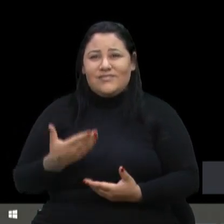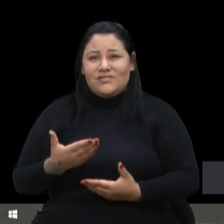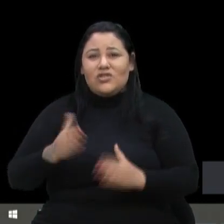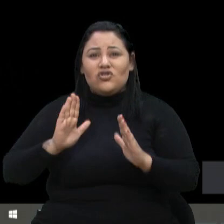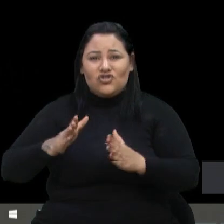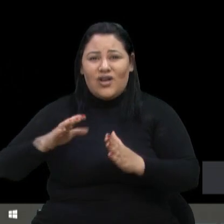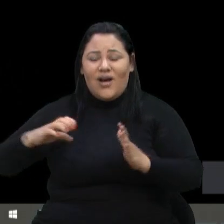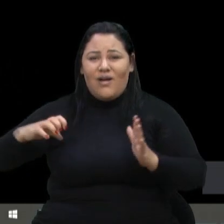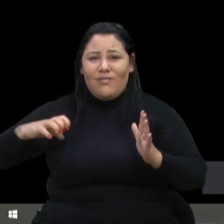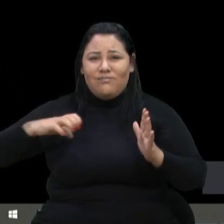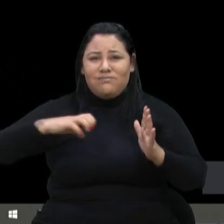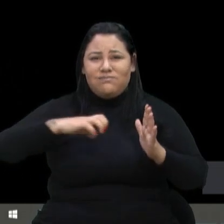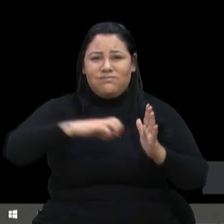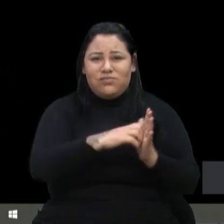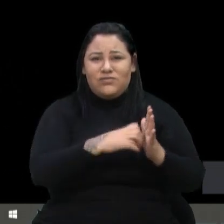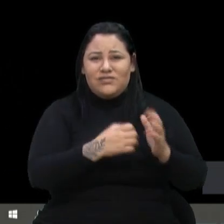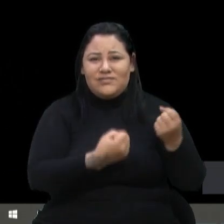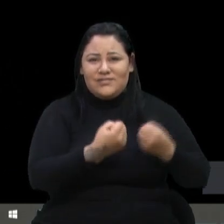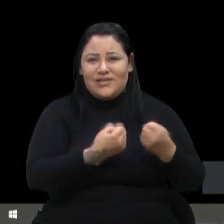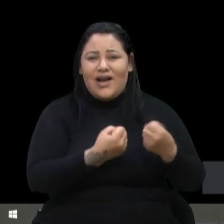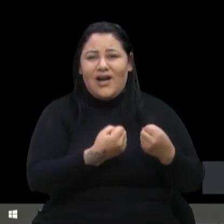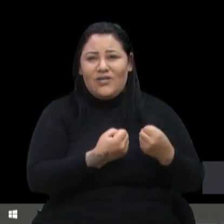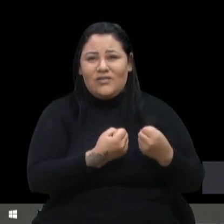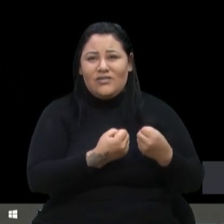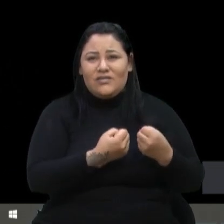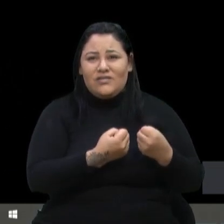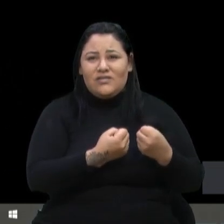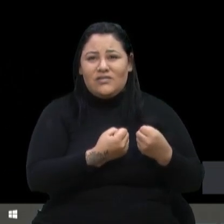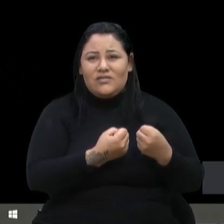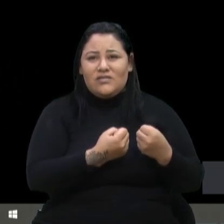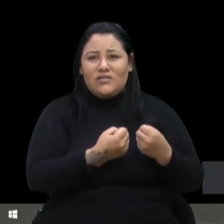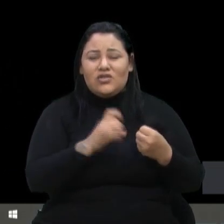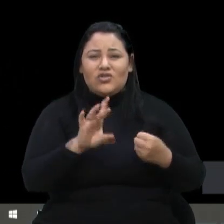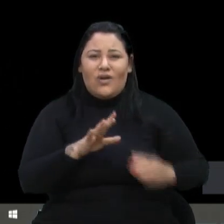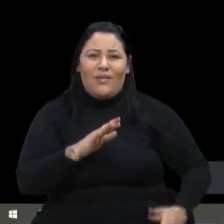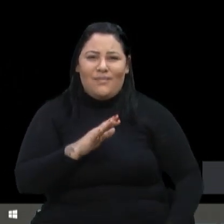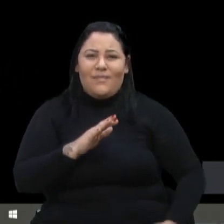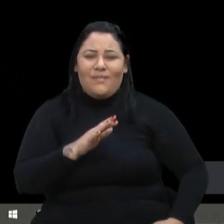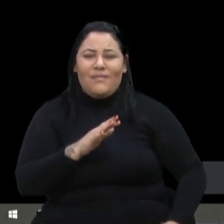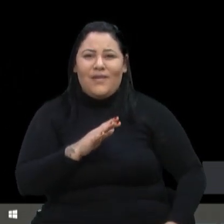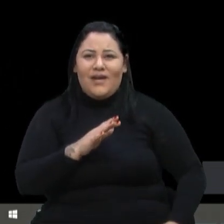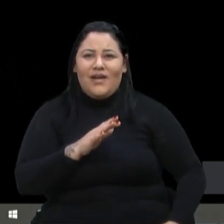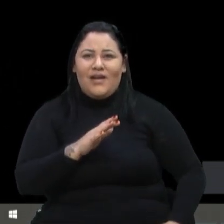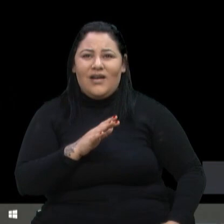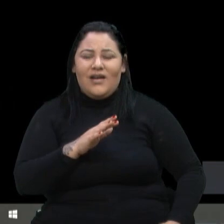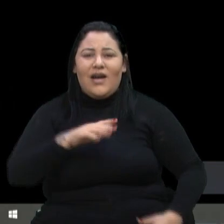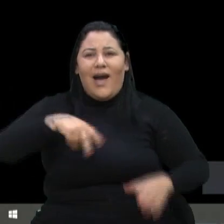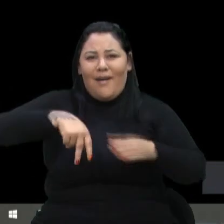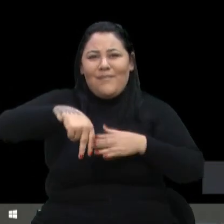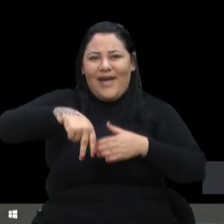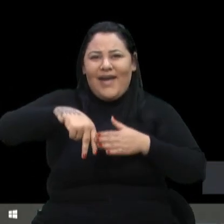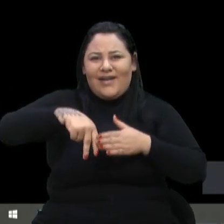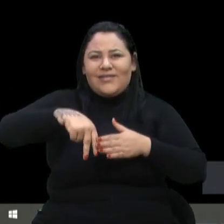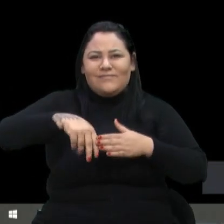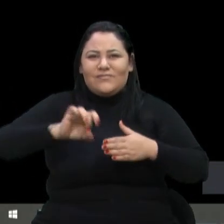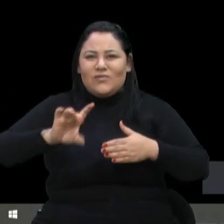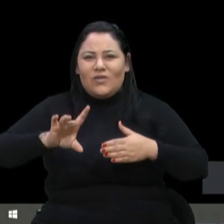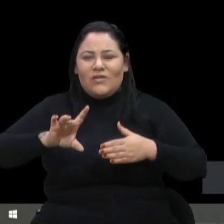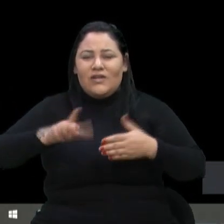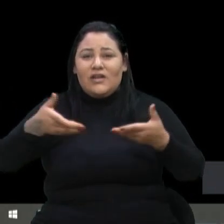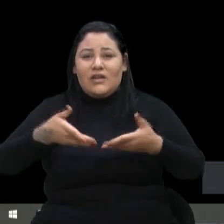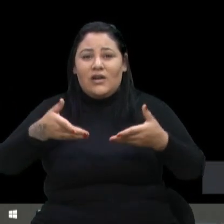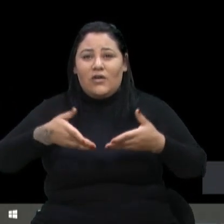atropelado? E se machucou muito? Não, só tinha machucado muito. Na perna esquerda. E agora tu tá indo